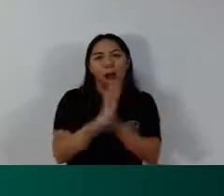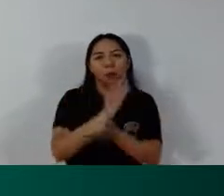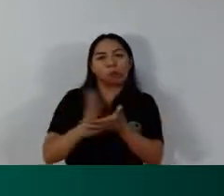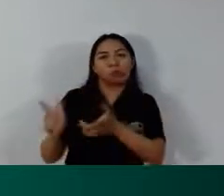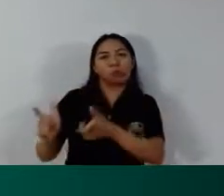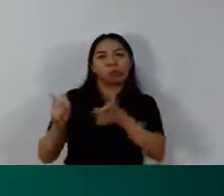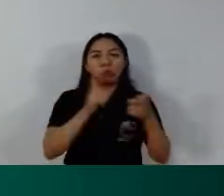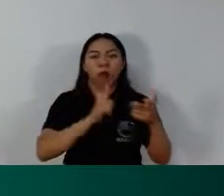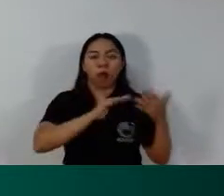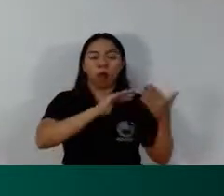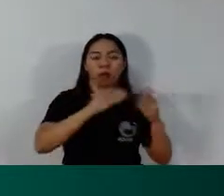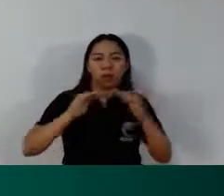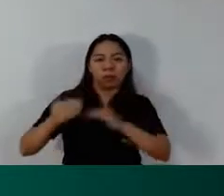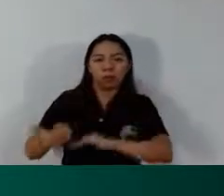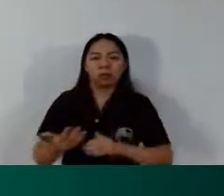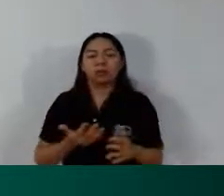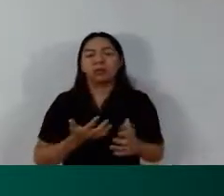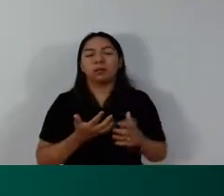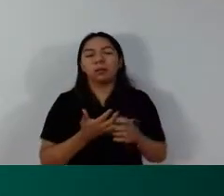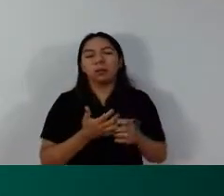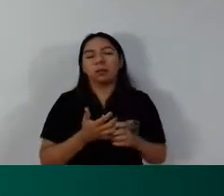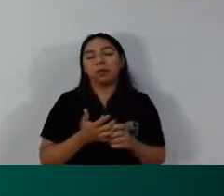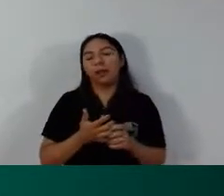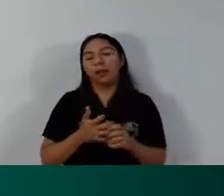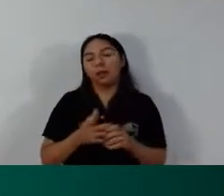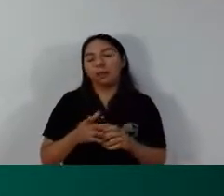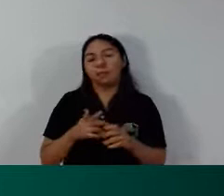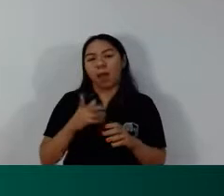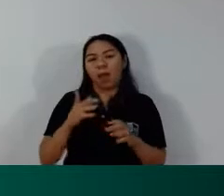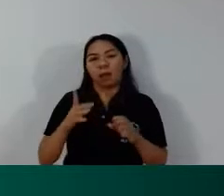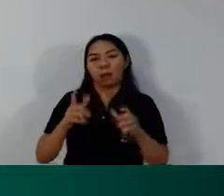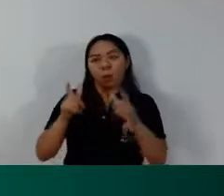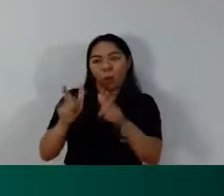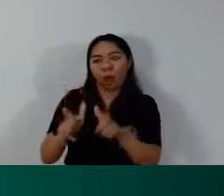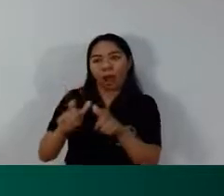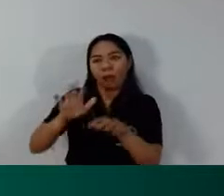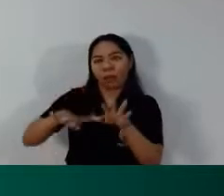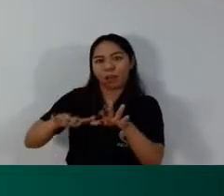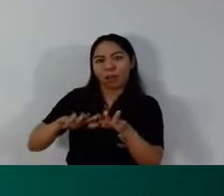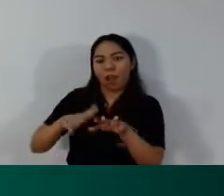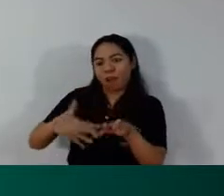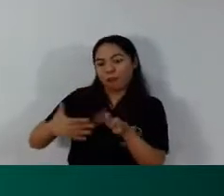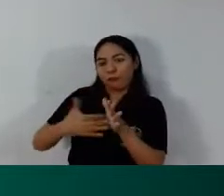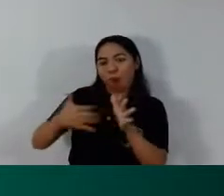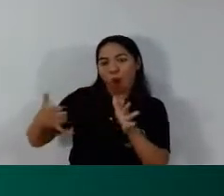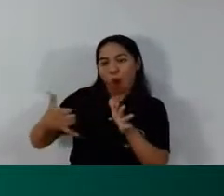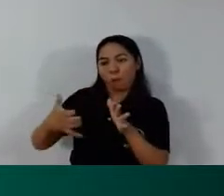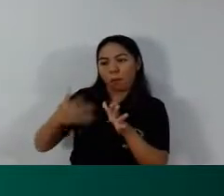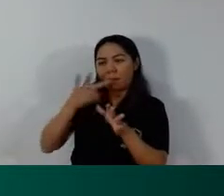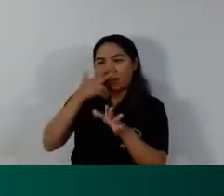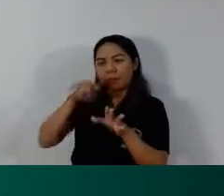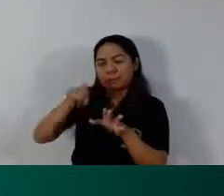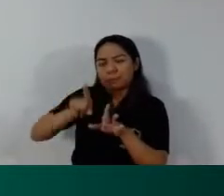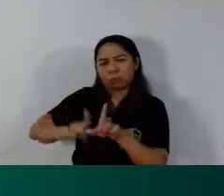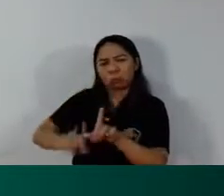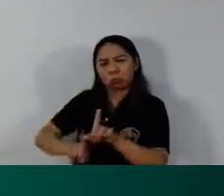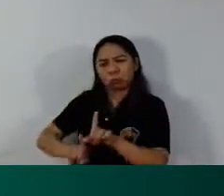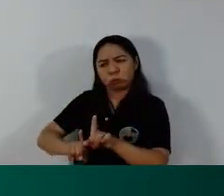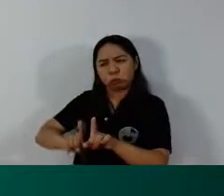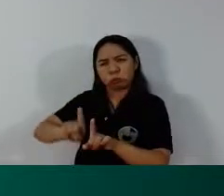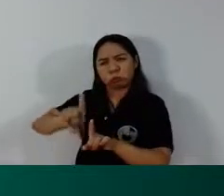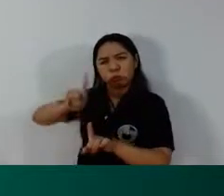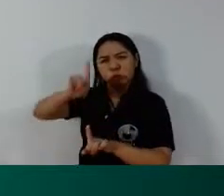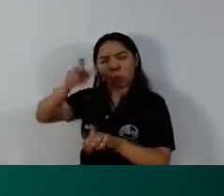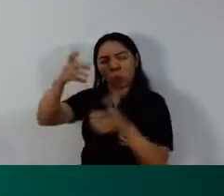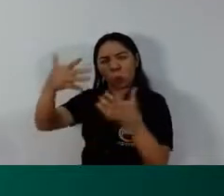mostra de uma maneira mais potente ou mais Colossal Se bem que hoje a gente fica até com dificuldade de